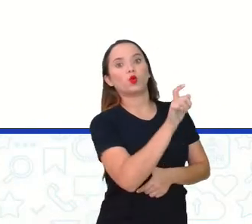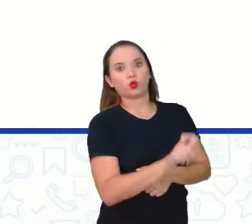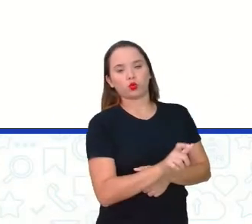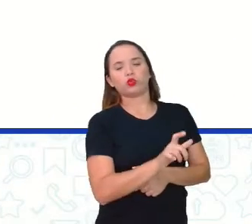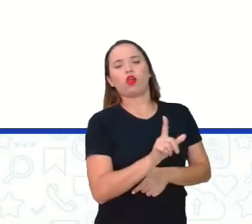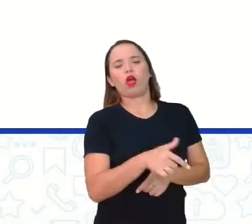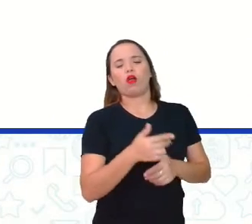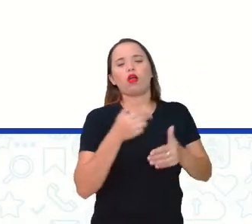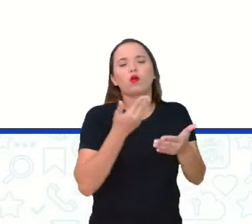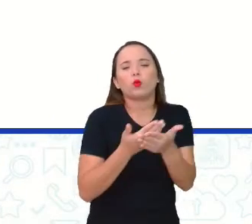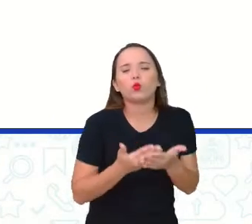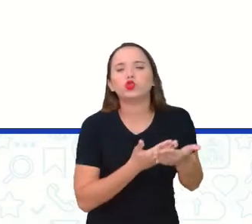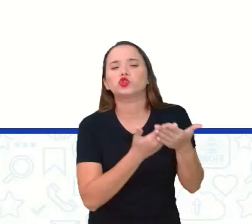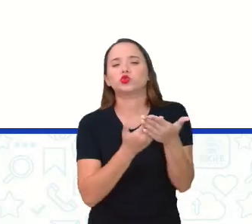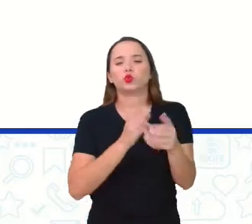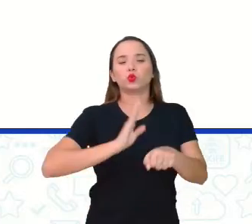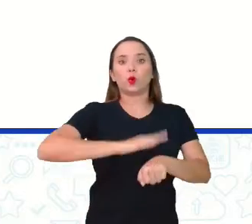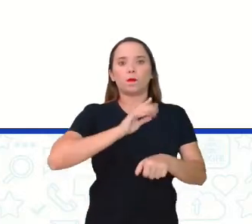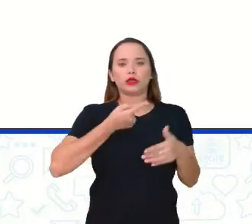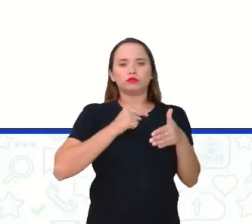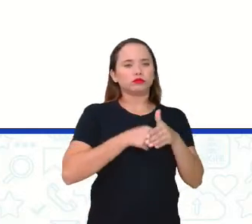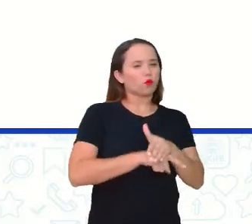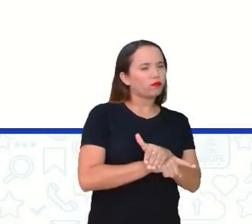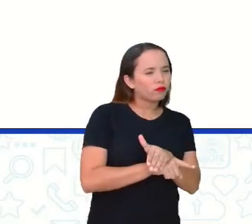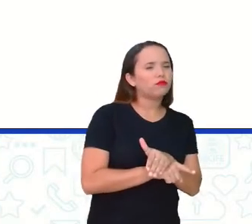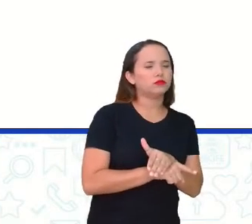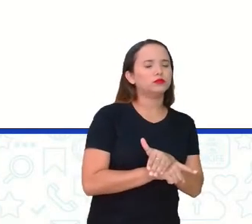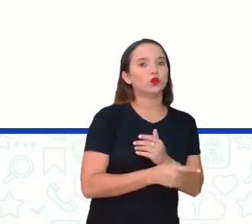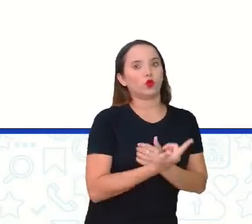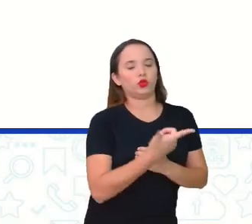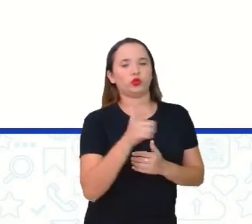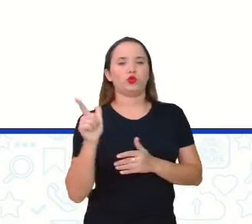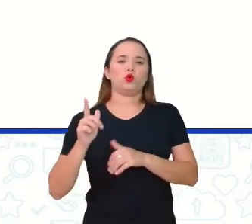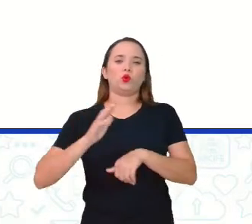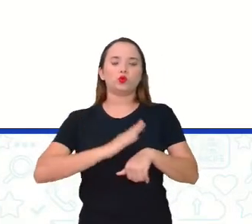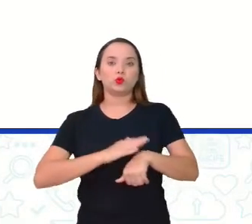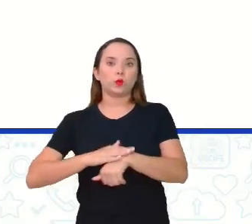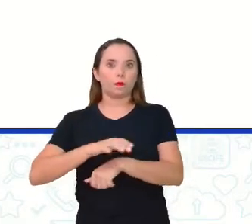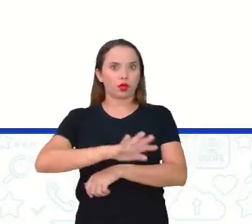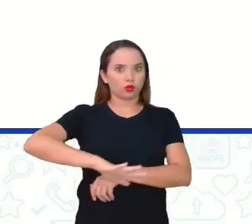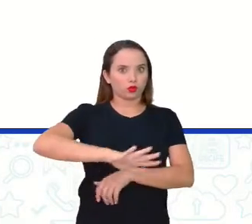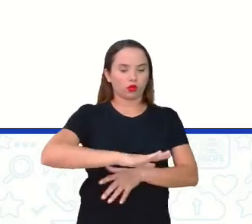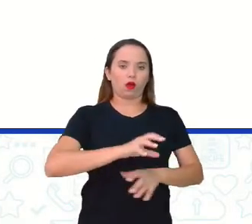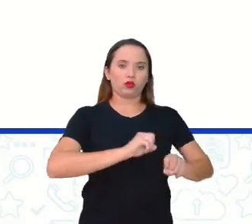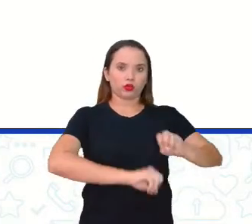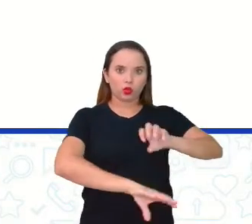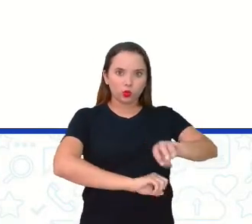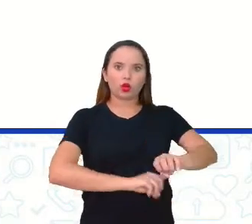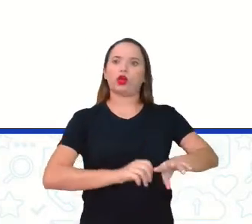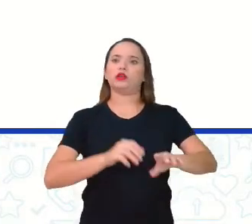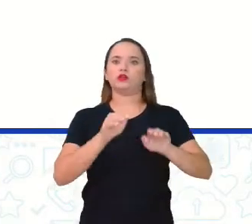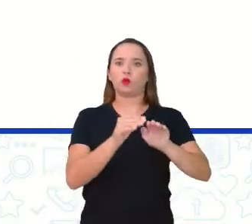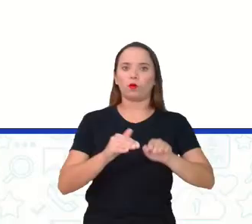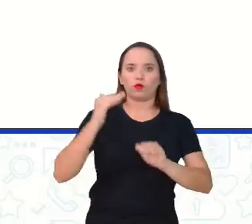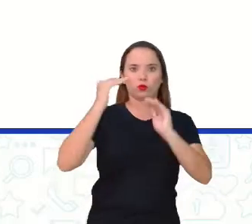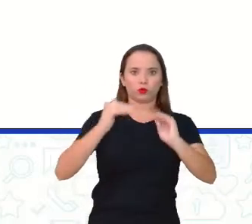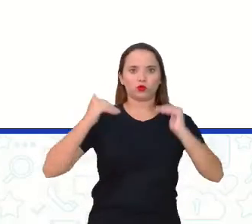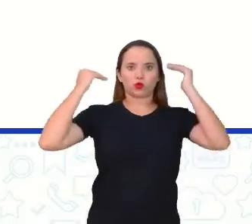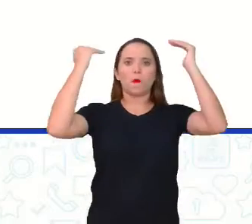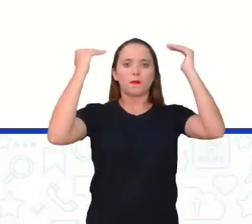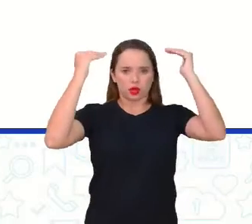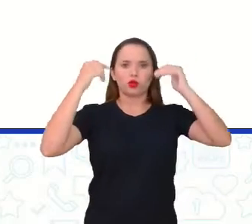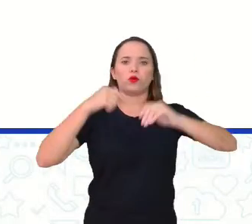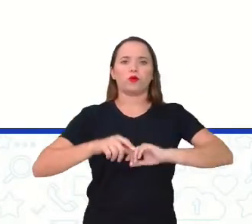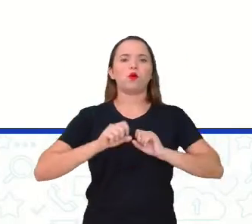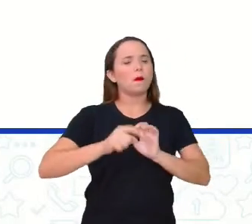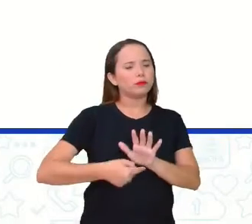de uma maneira mais elaborada e em outros níveis de educação, como o nível superior, por exemplo, tá